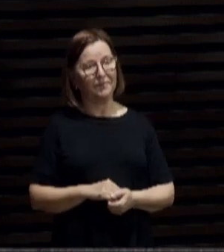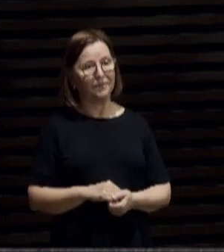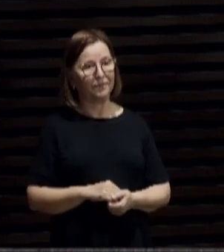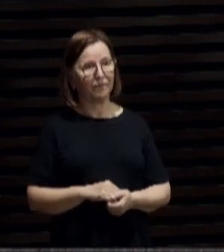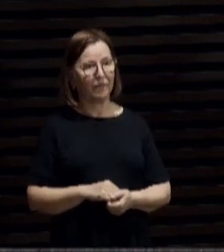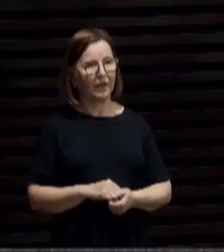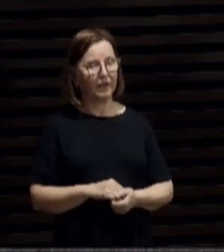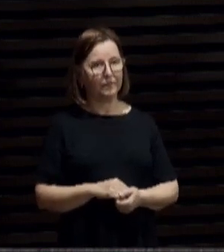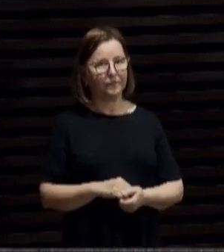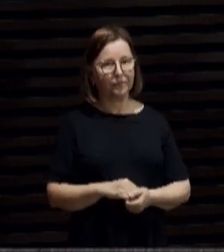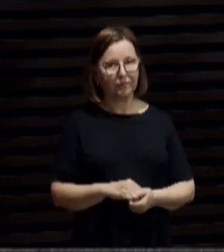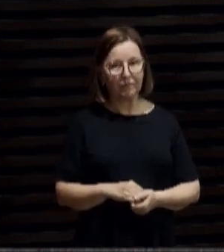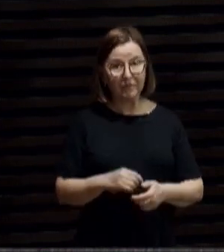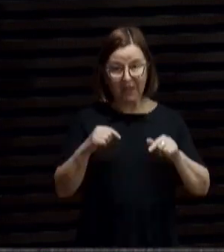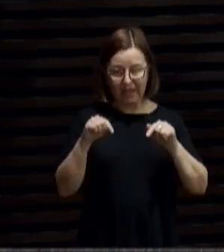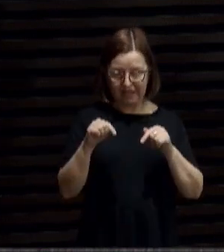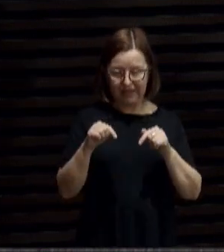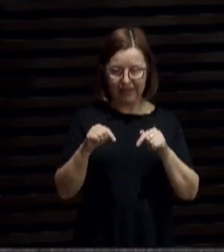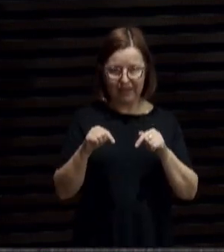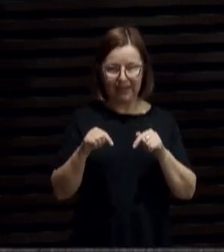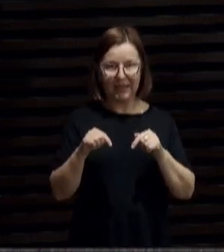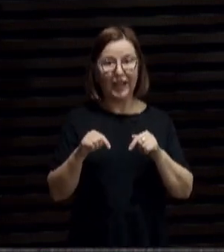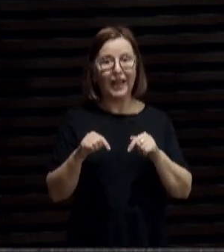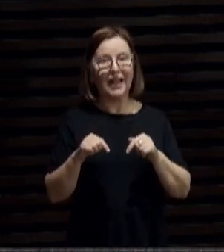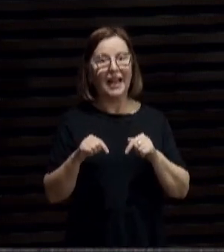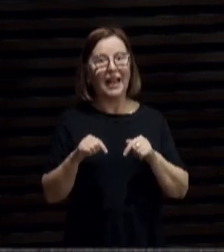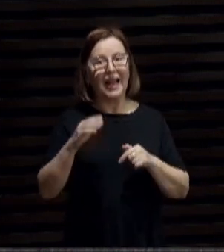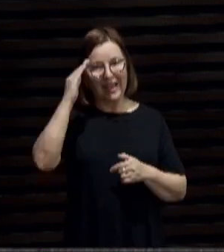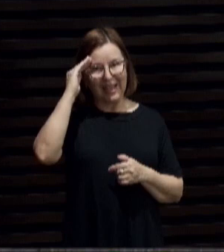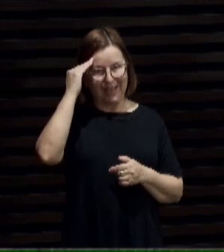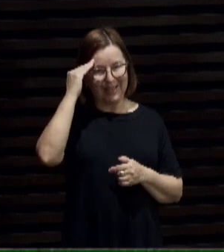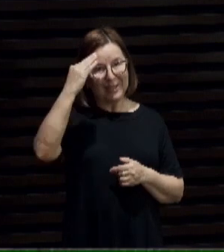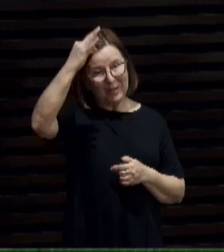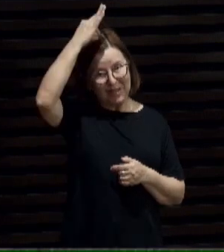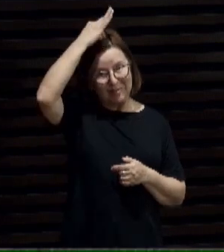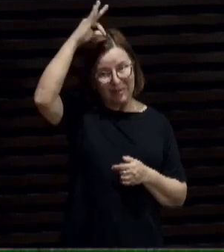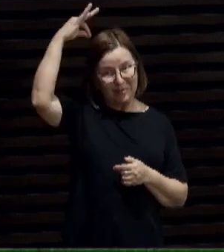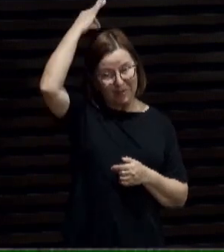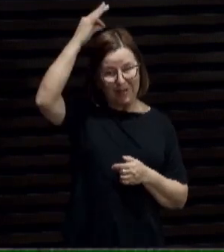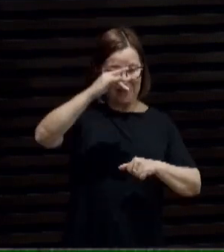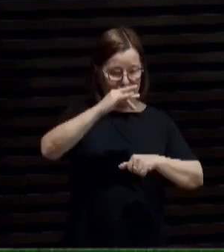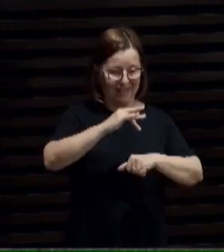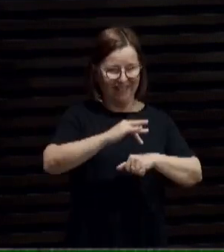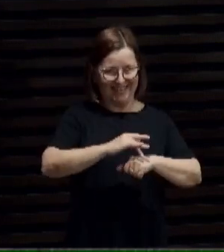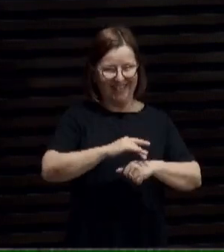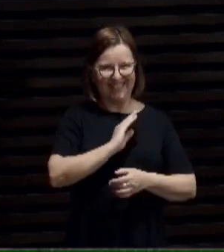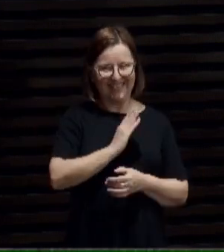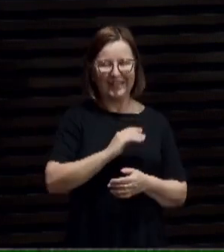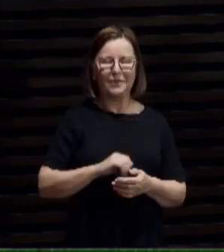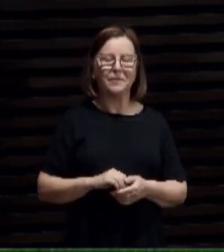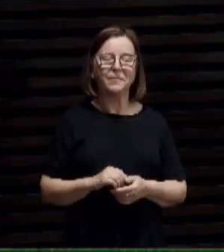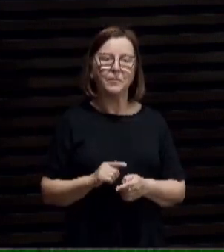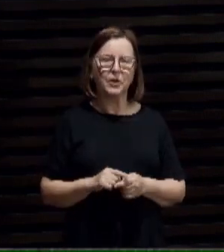Eu aqui só posso entender que o Espírito Santo já estava nesse negócio. Porque é um estranho que está na